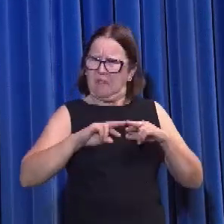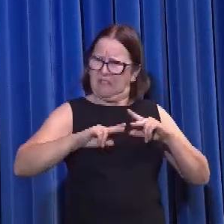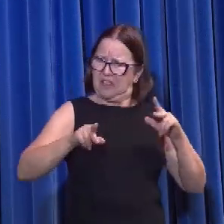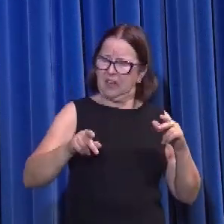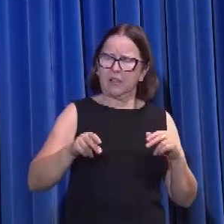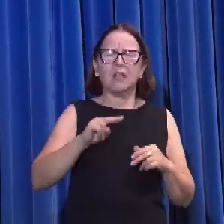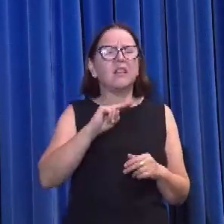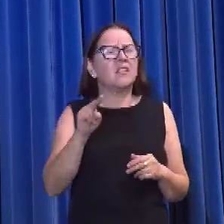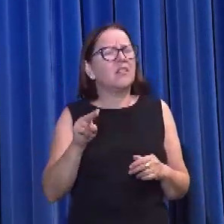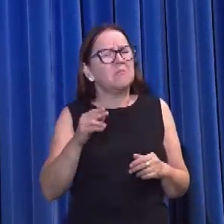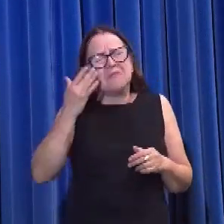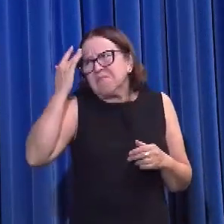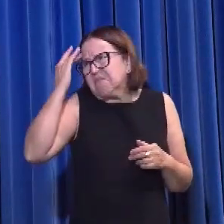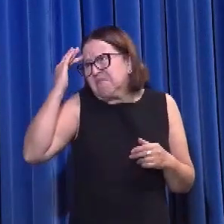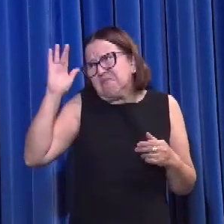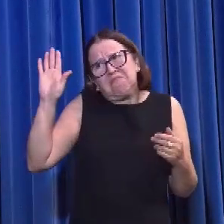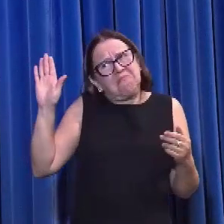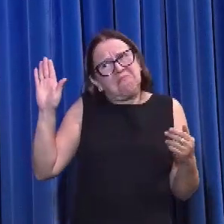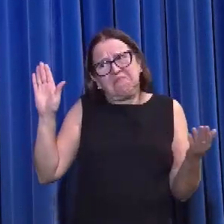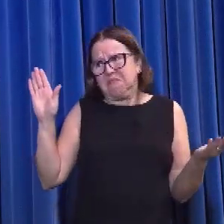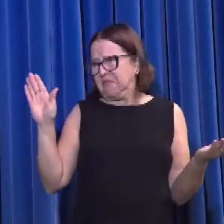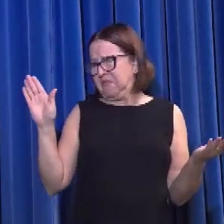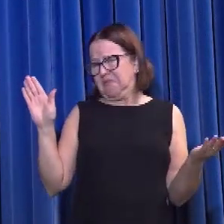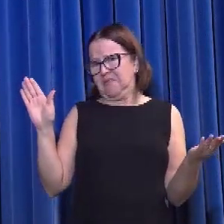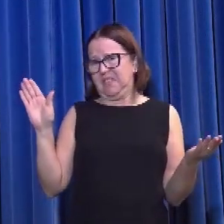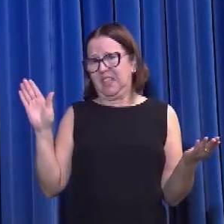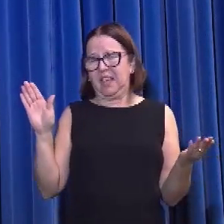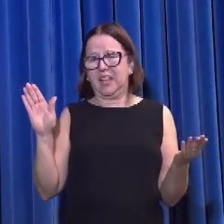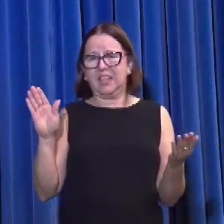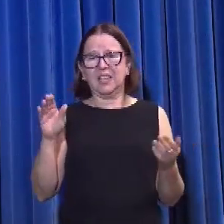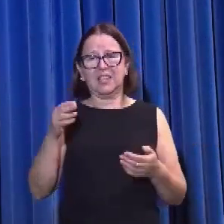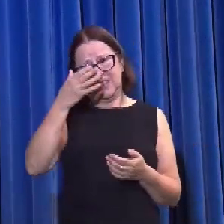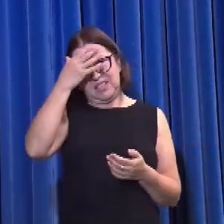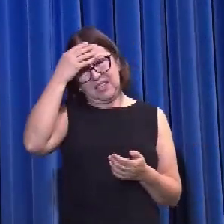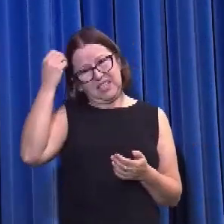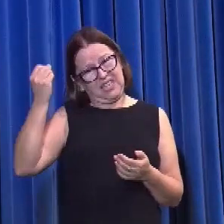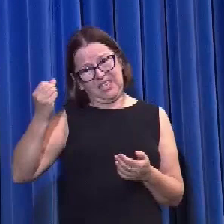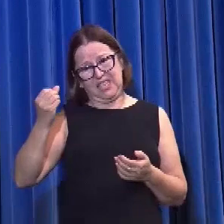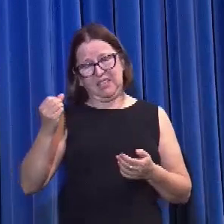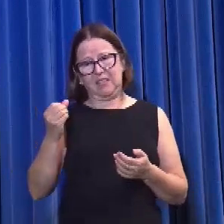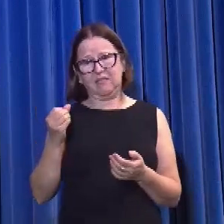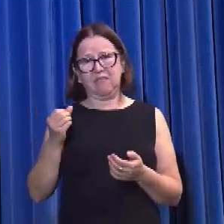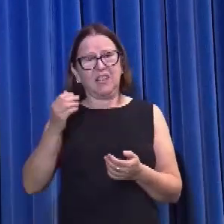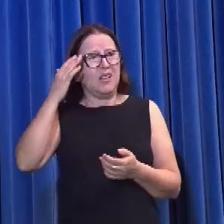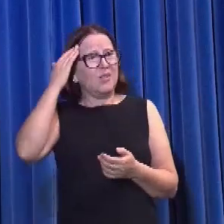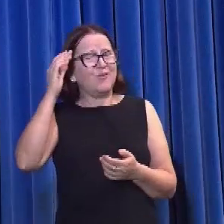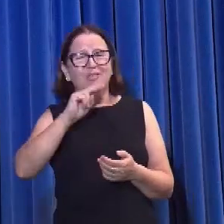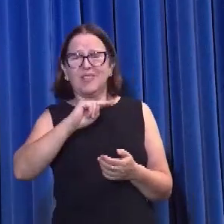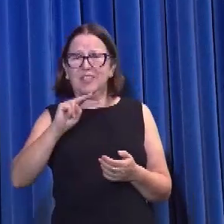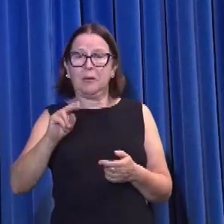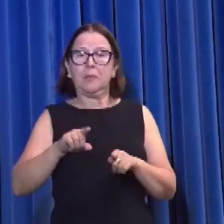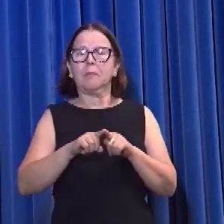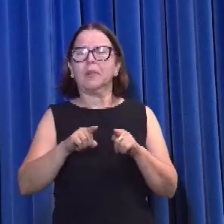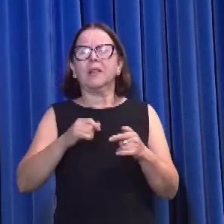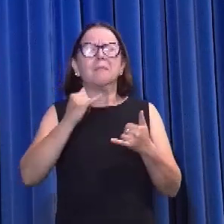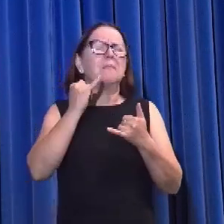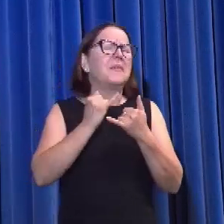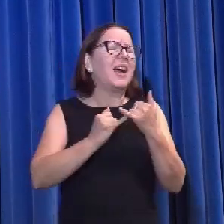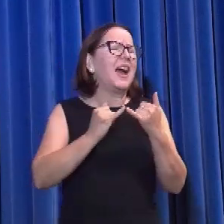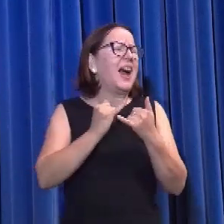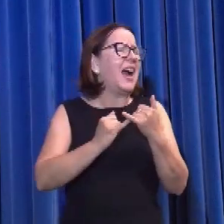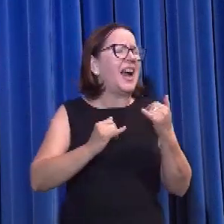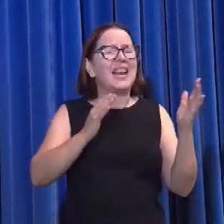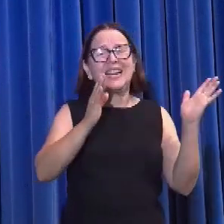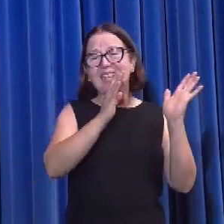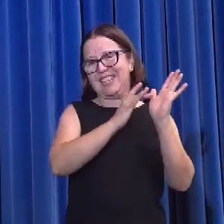dele? Não sei, ele tinha dito Sadhu Sundar Singh. Não sei o nome dele, mas ele se parece tanto